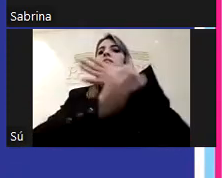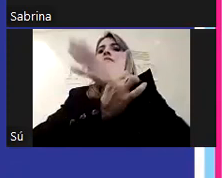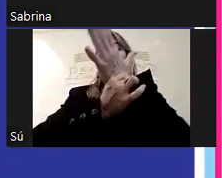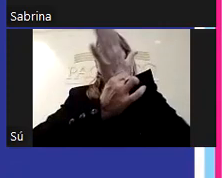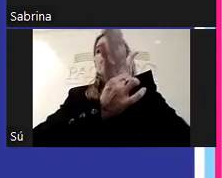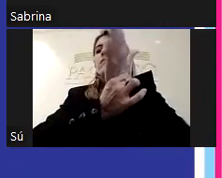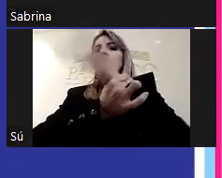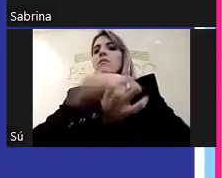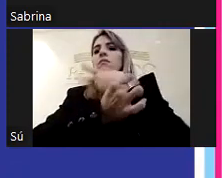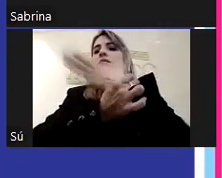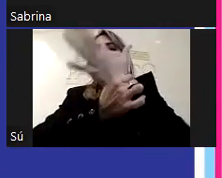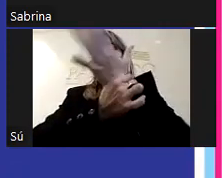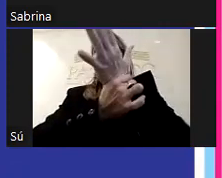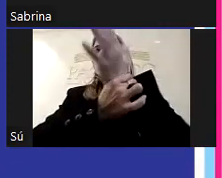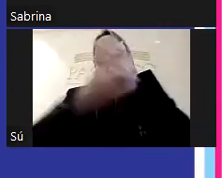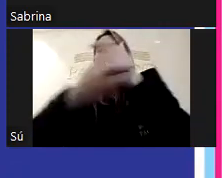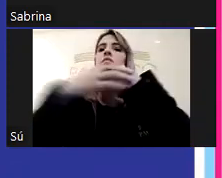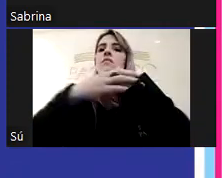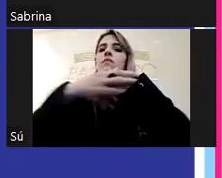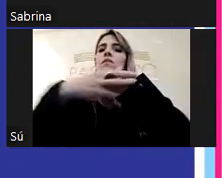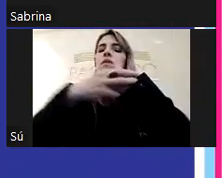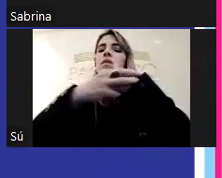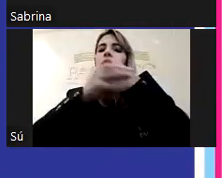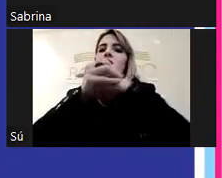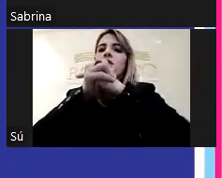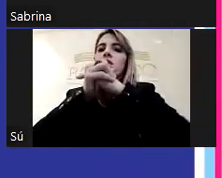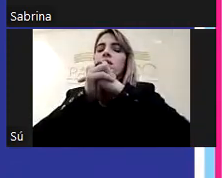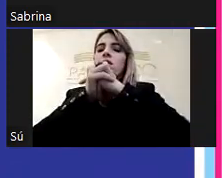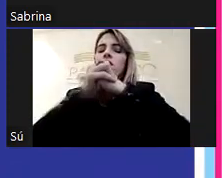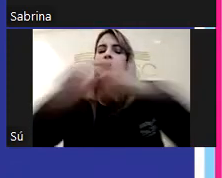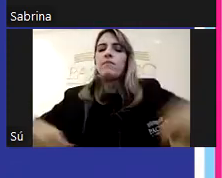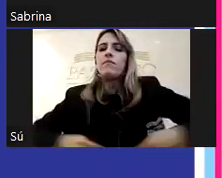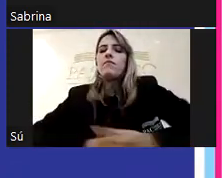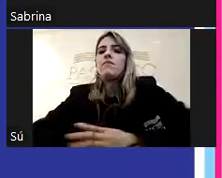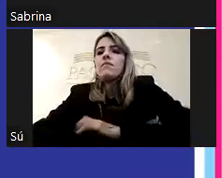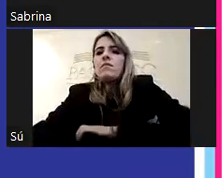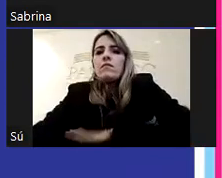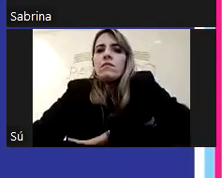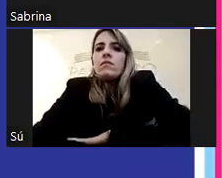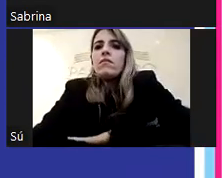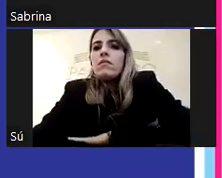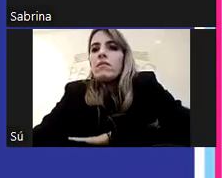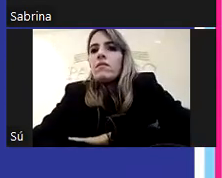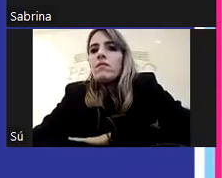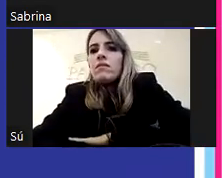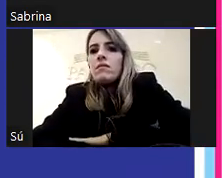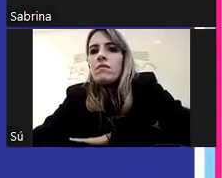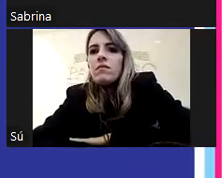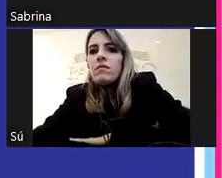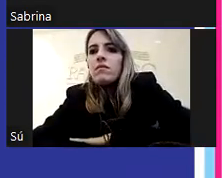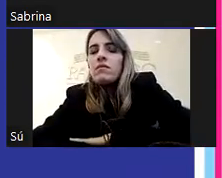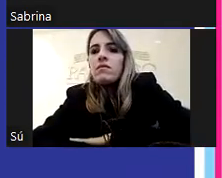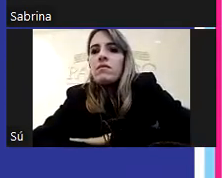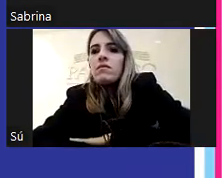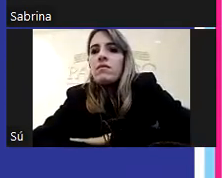afetiva, gerando insegurança, a visualização do coito entre os pais,